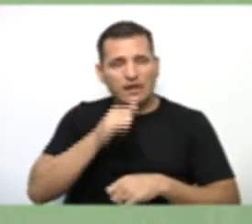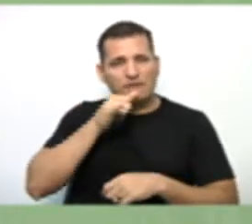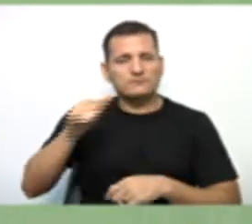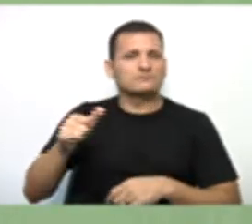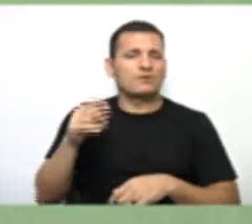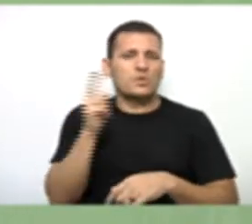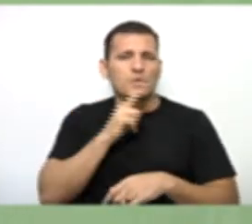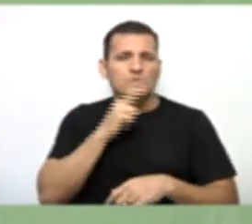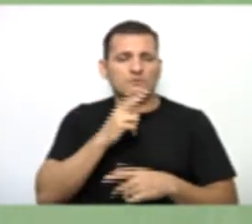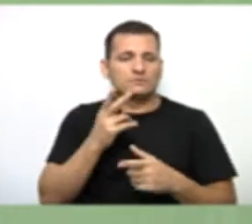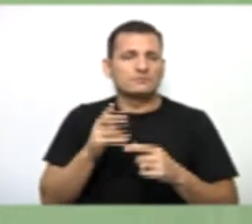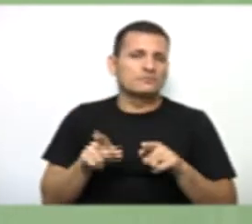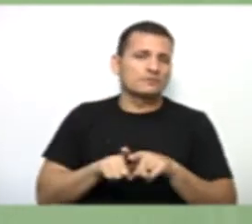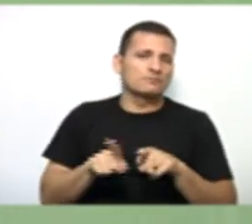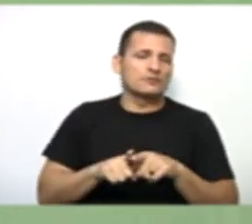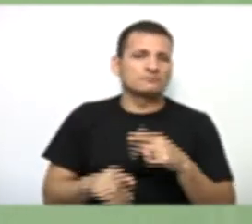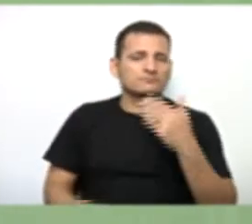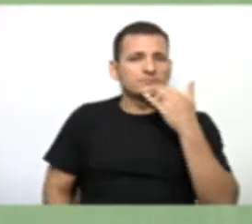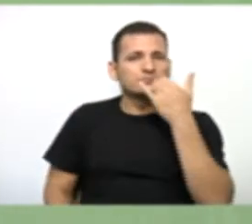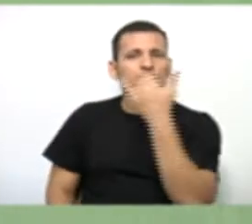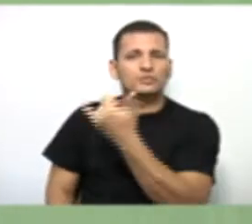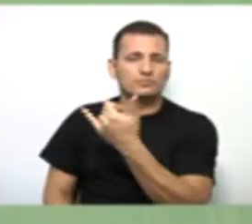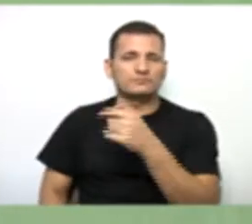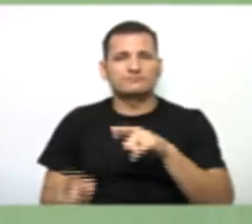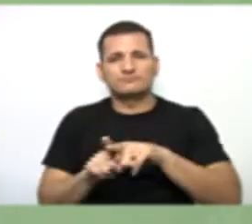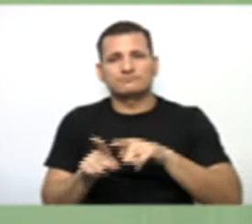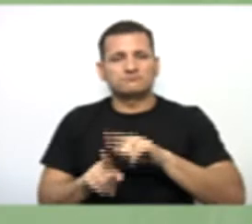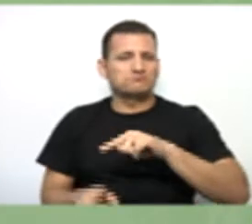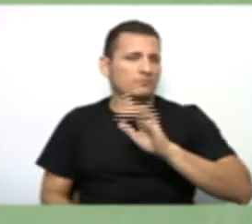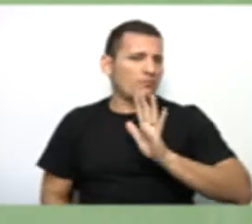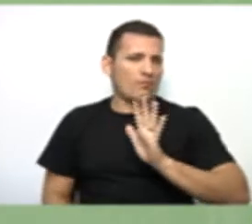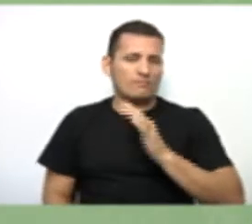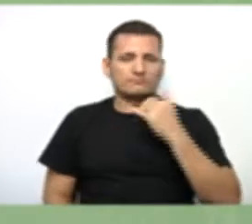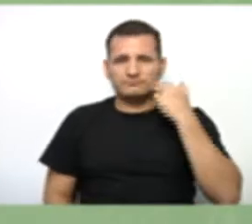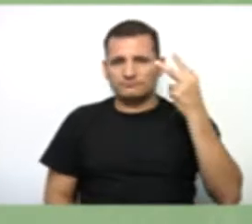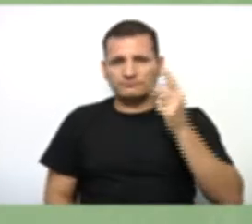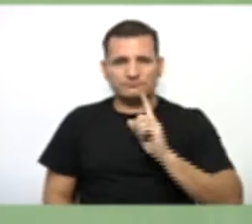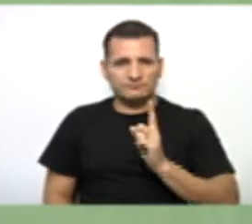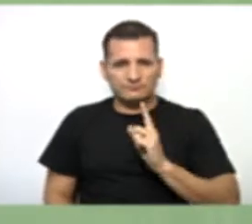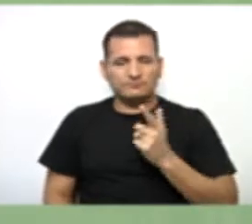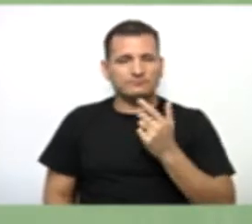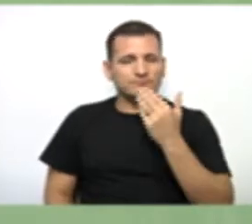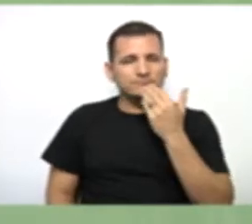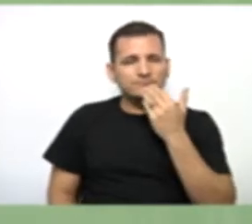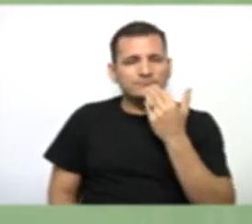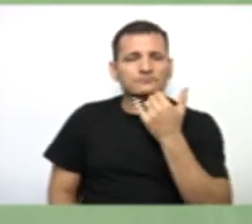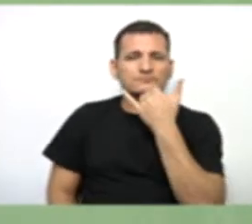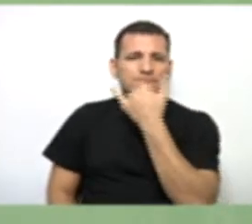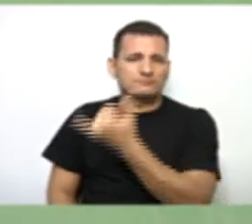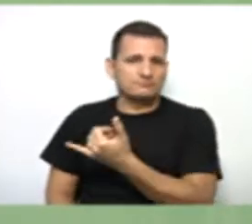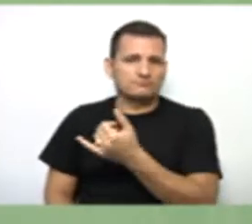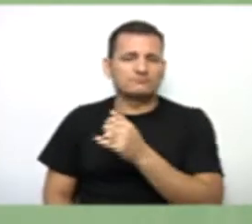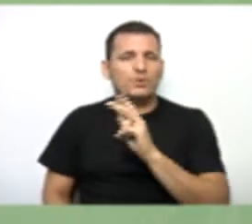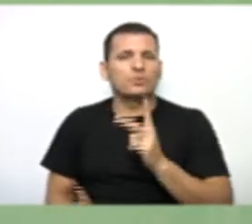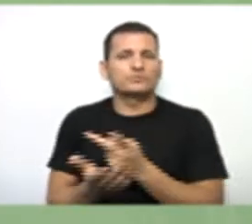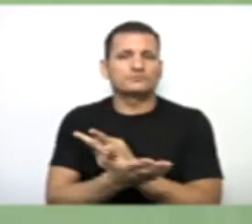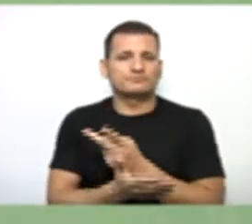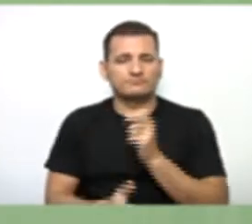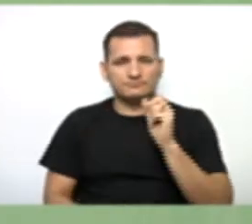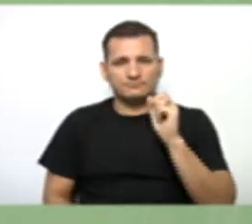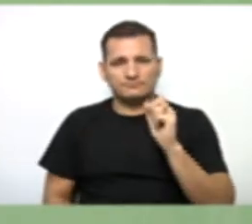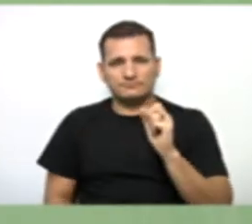E claro, pedir desculpas, isso não é vergonha. Pedir desculpa, tá certo? Pelo ocorrido, tá